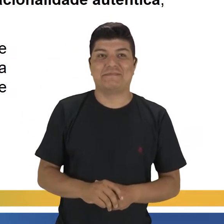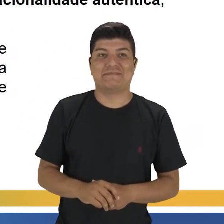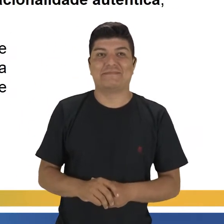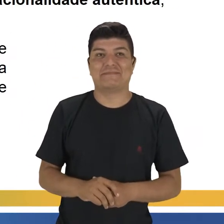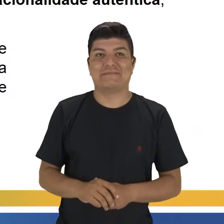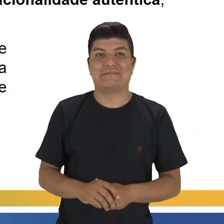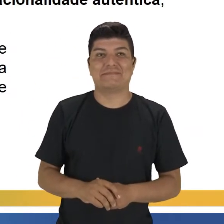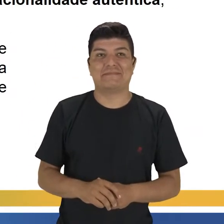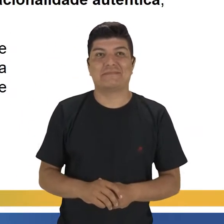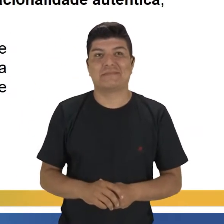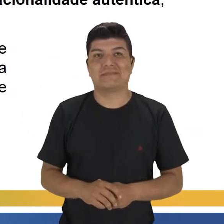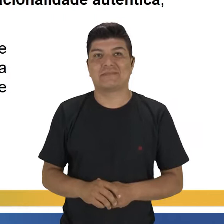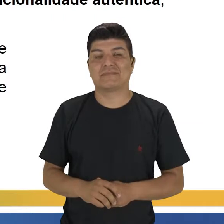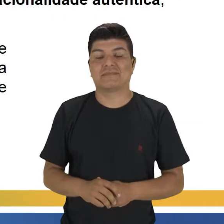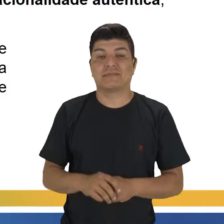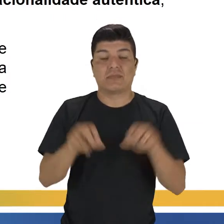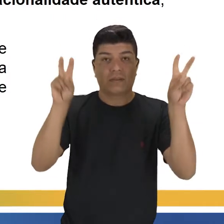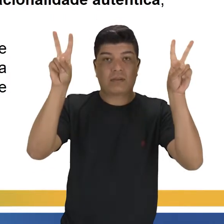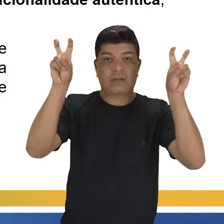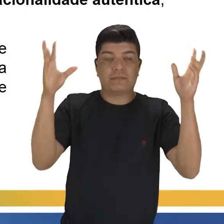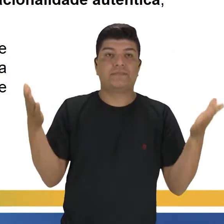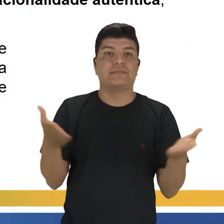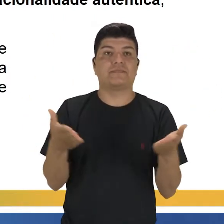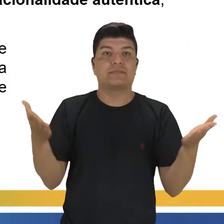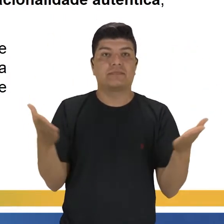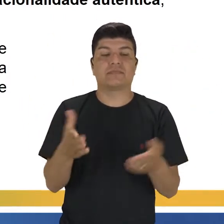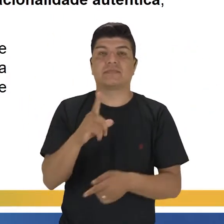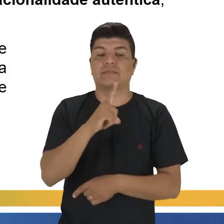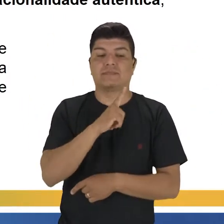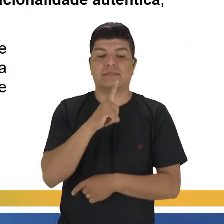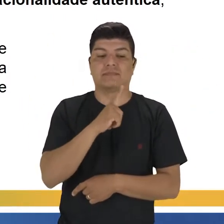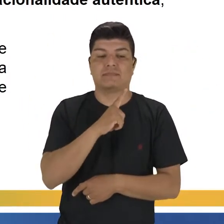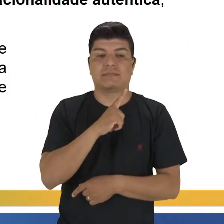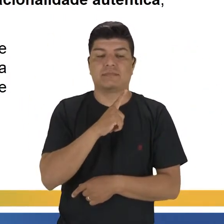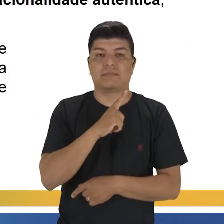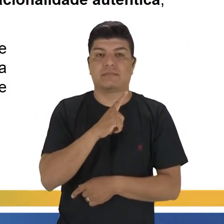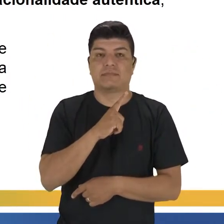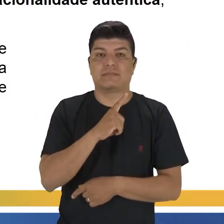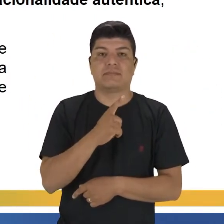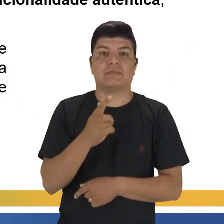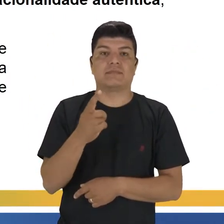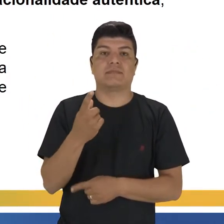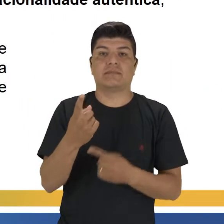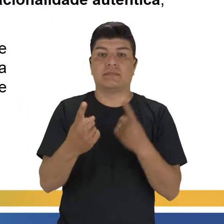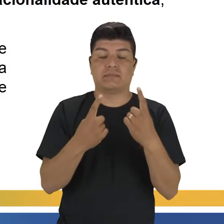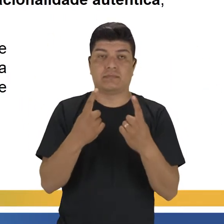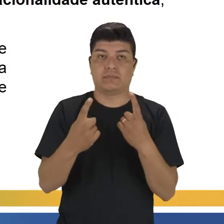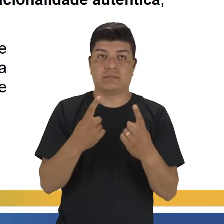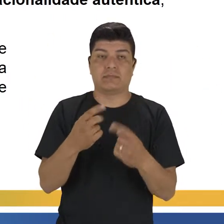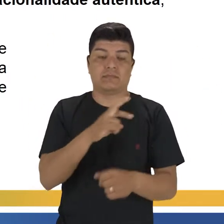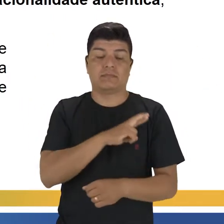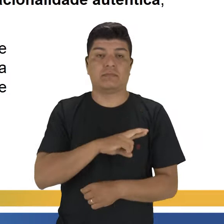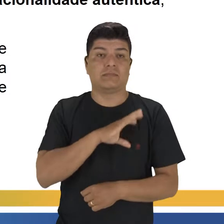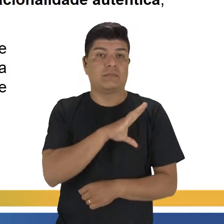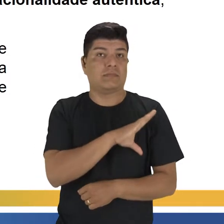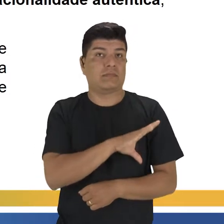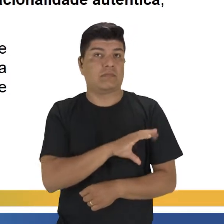E no assunto de hoje nós vamos ter um papo sobre o